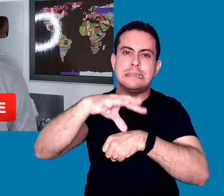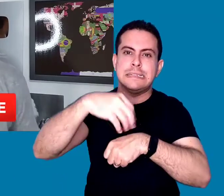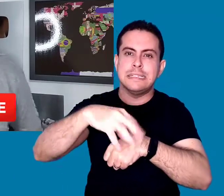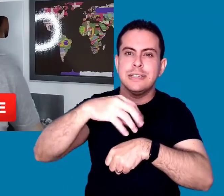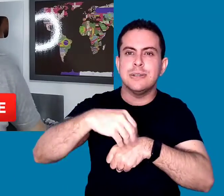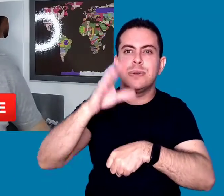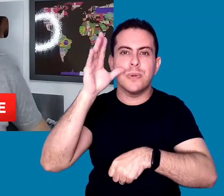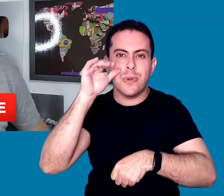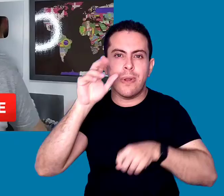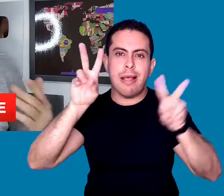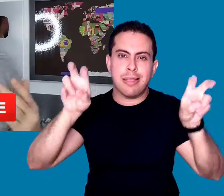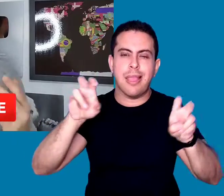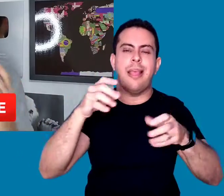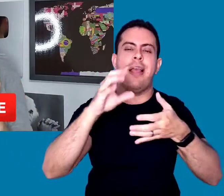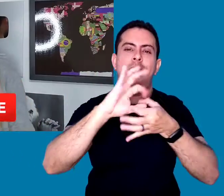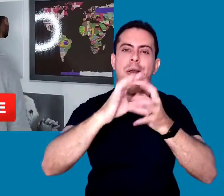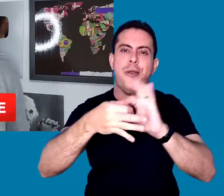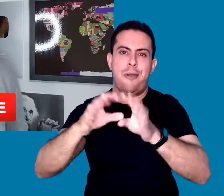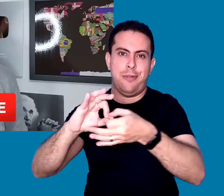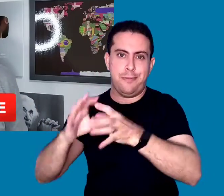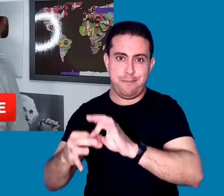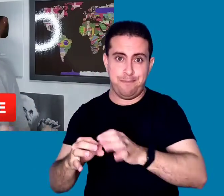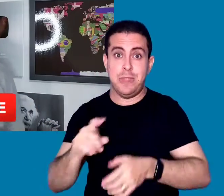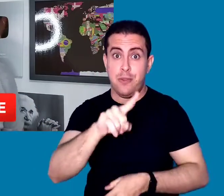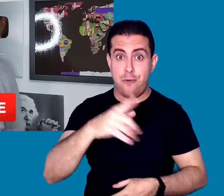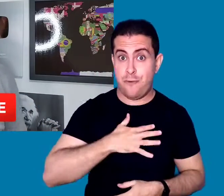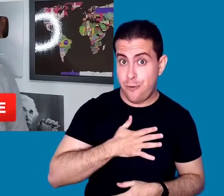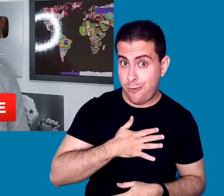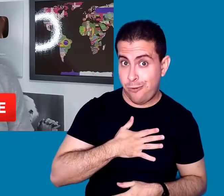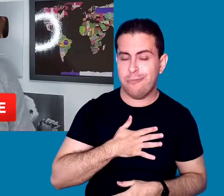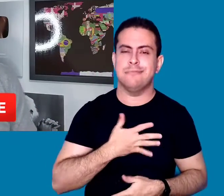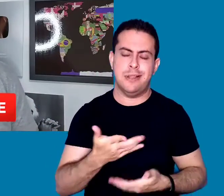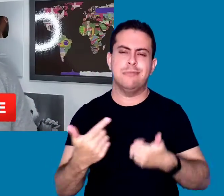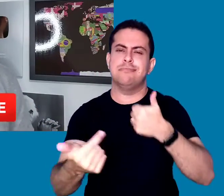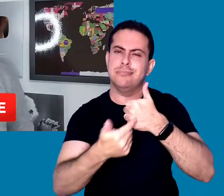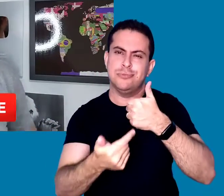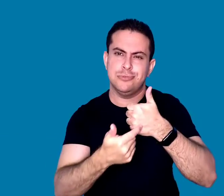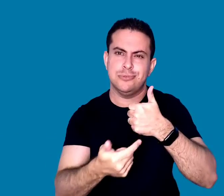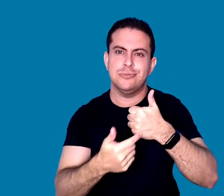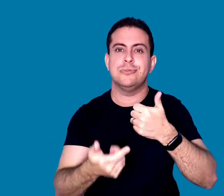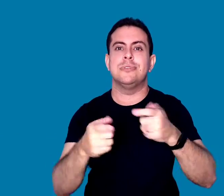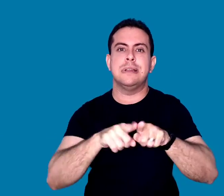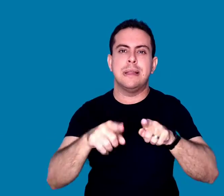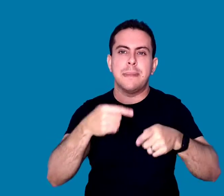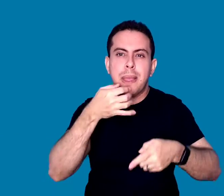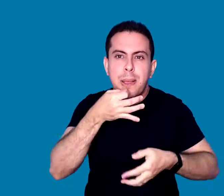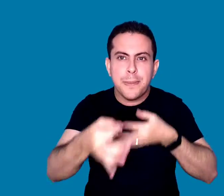Olimpíadas. E se você gostou desse vídeo assim nesse formato, deixa o feedback aí nos comentários.